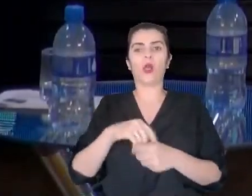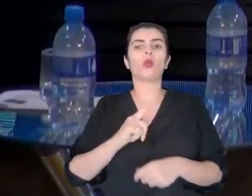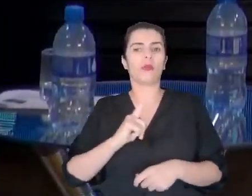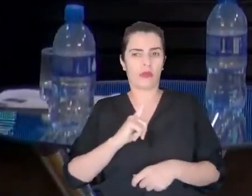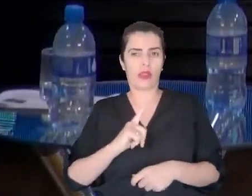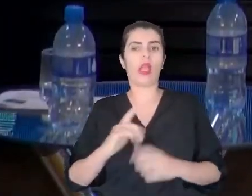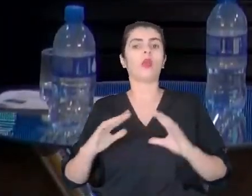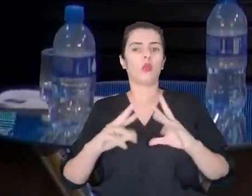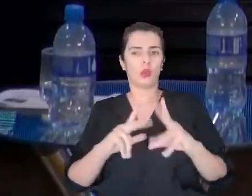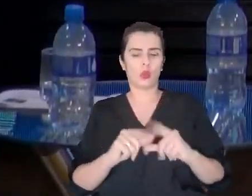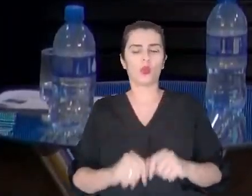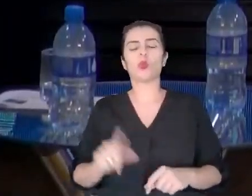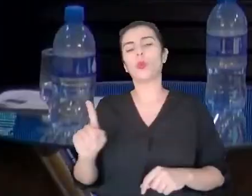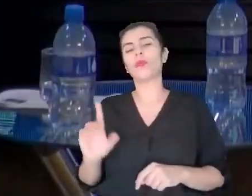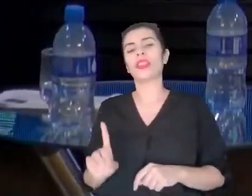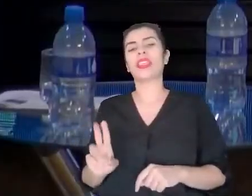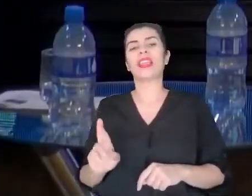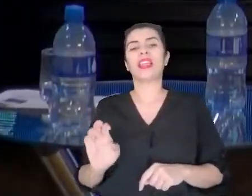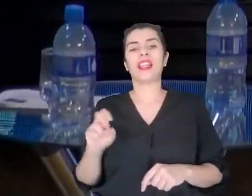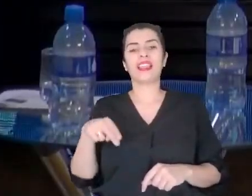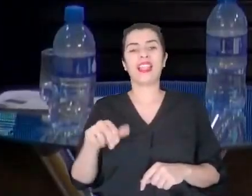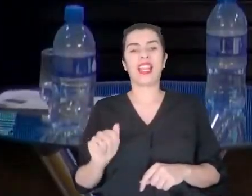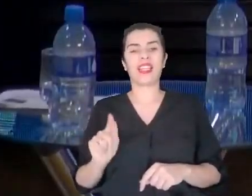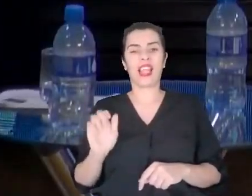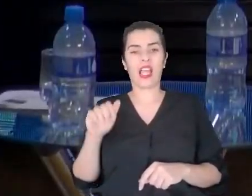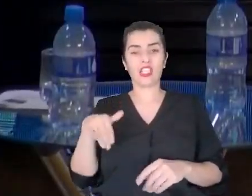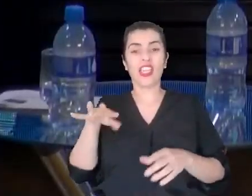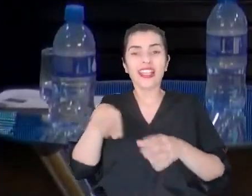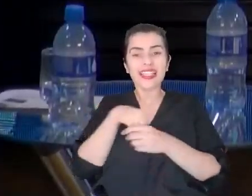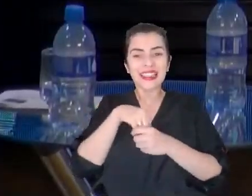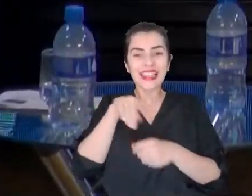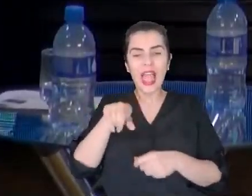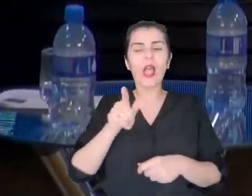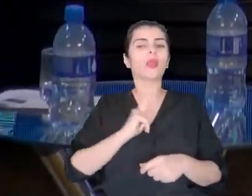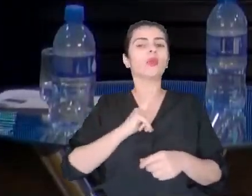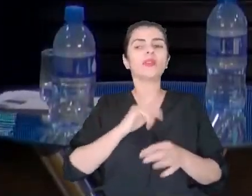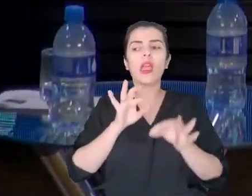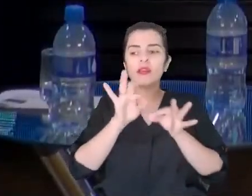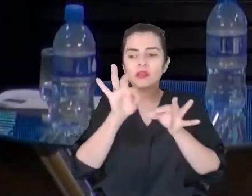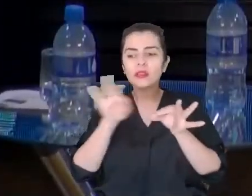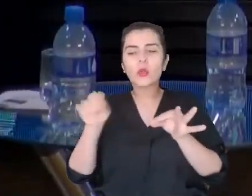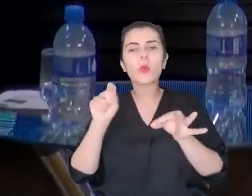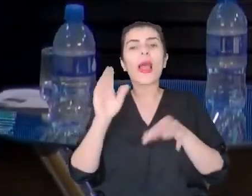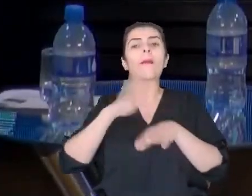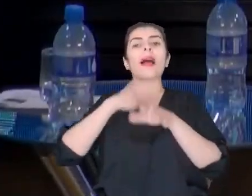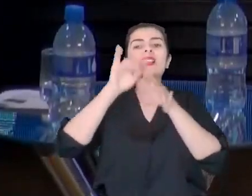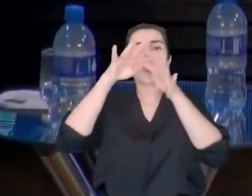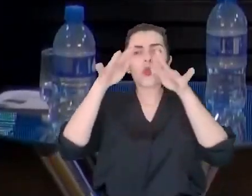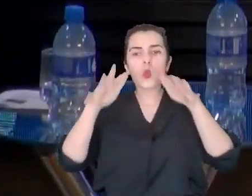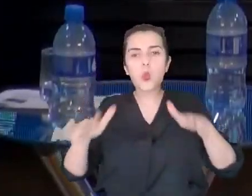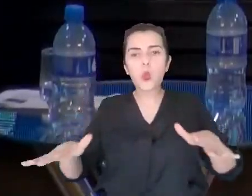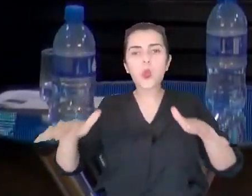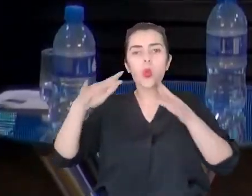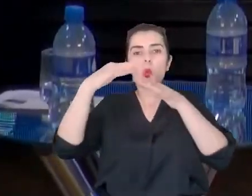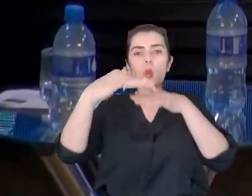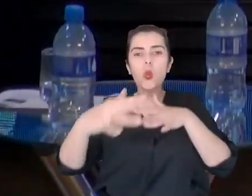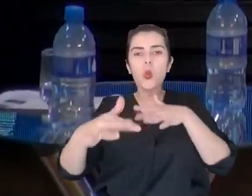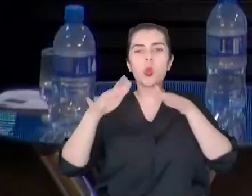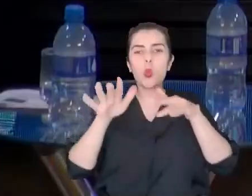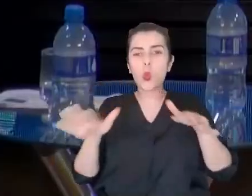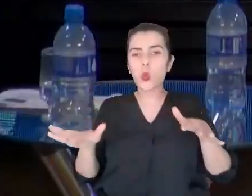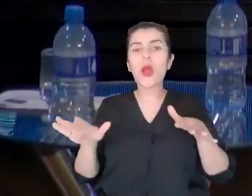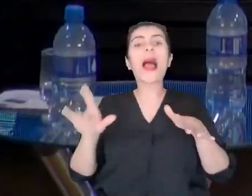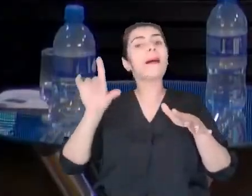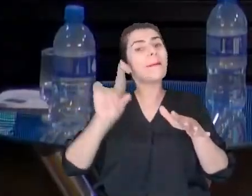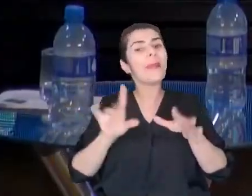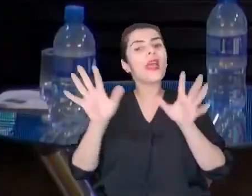A drenagem interna é dimensionada muito mais para o escoamento de base, né, do que pela absorção do